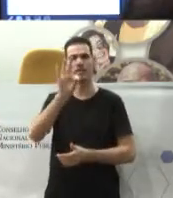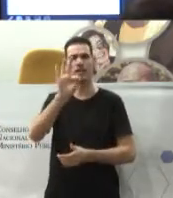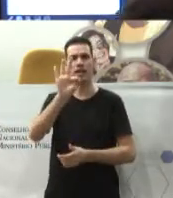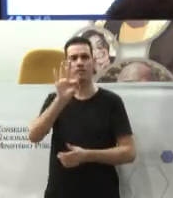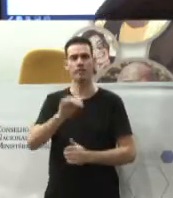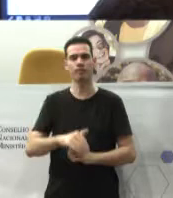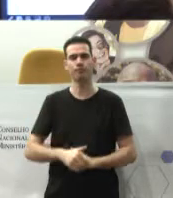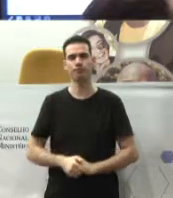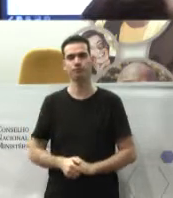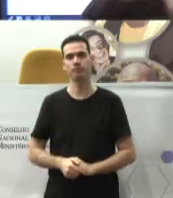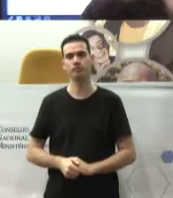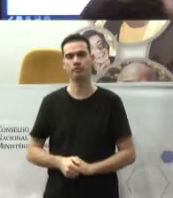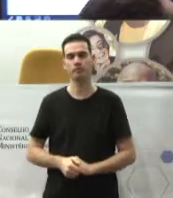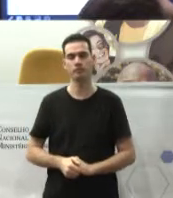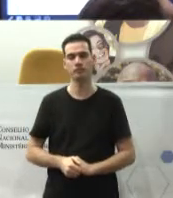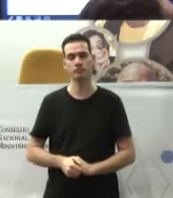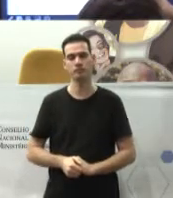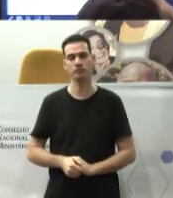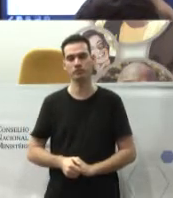Tá?